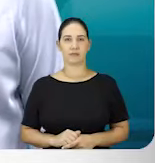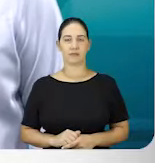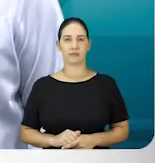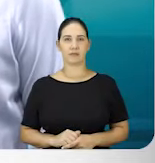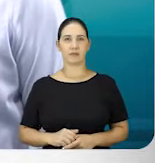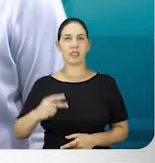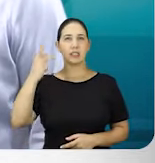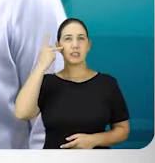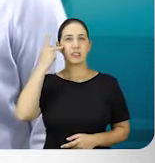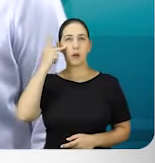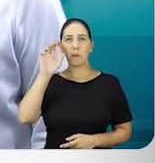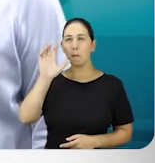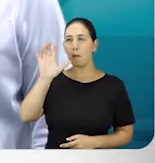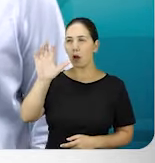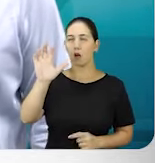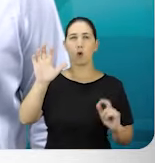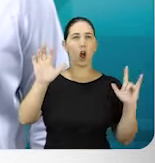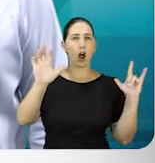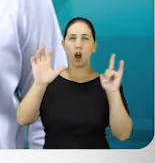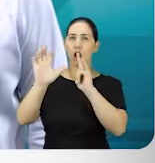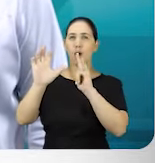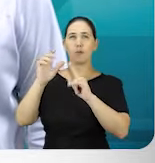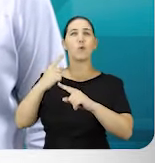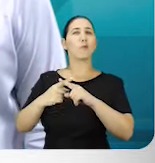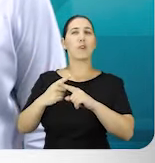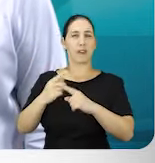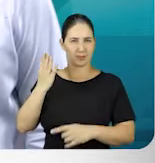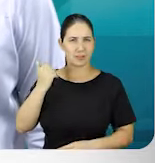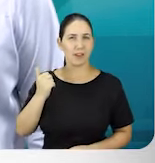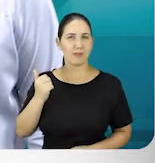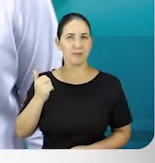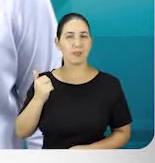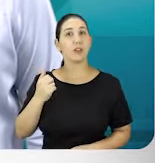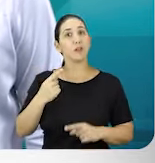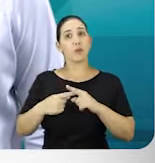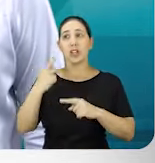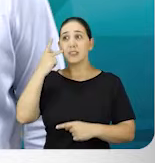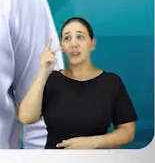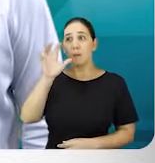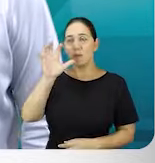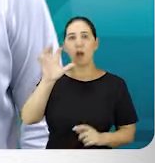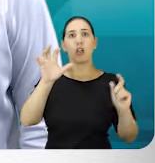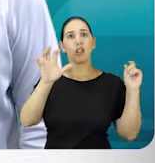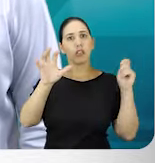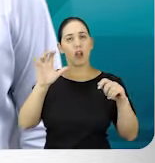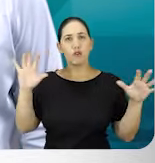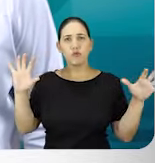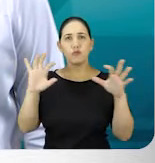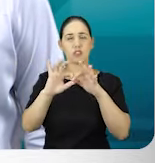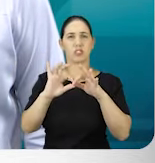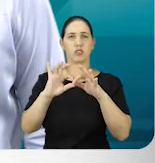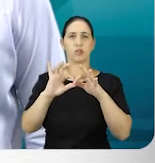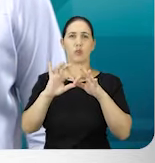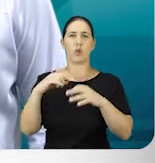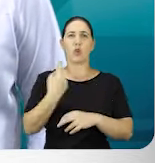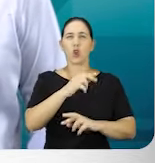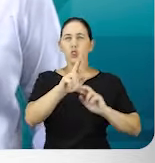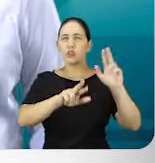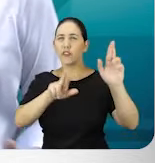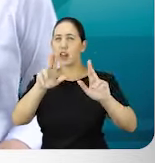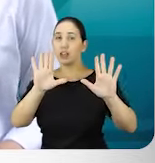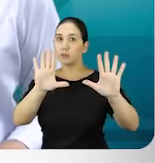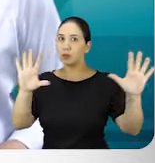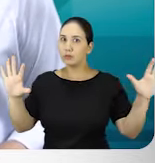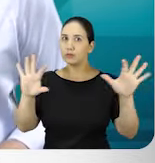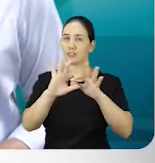Oi, gente! Para Deputado Federal, Eli Correia Filho, 4477. Há